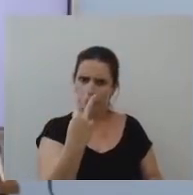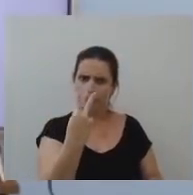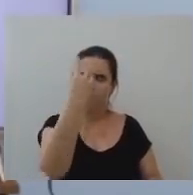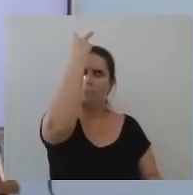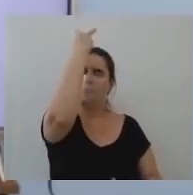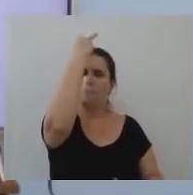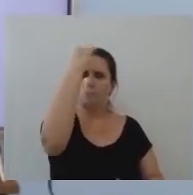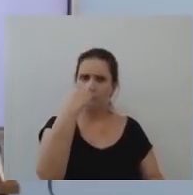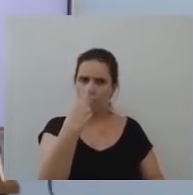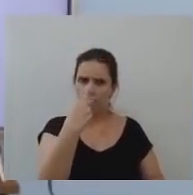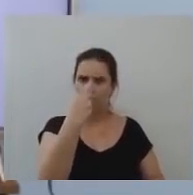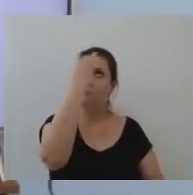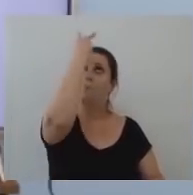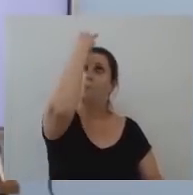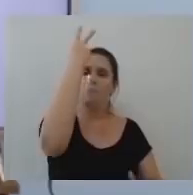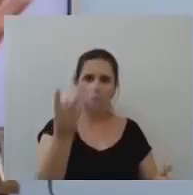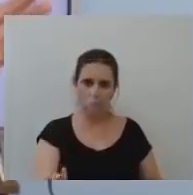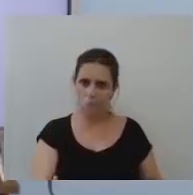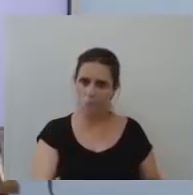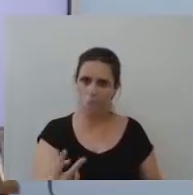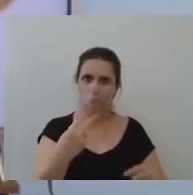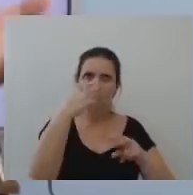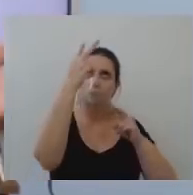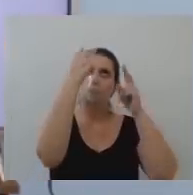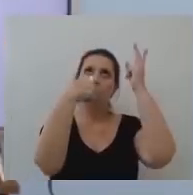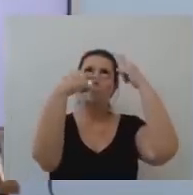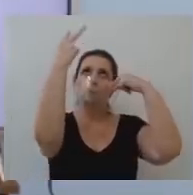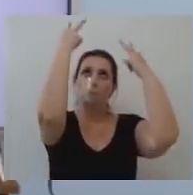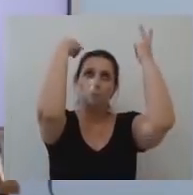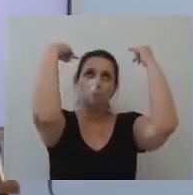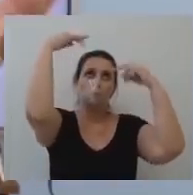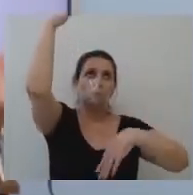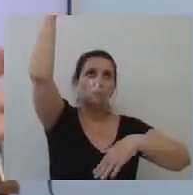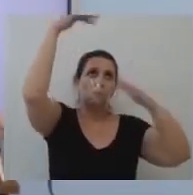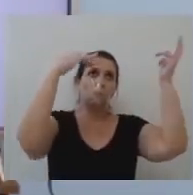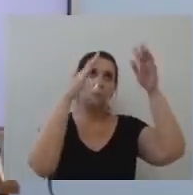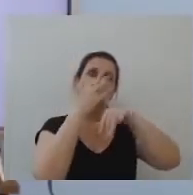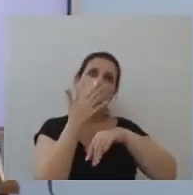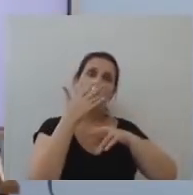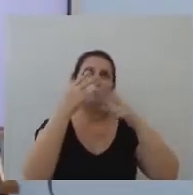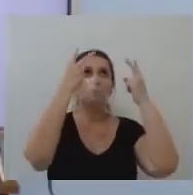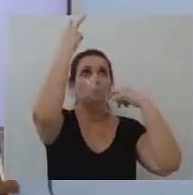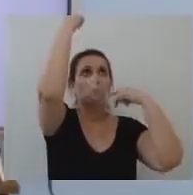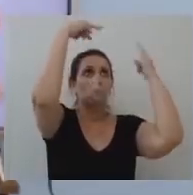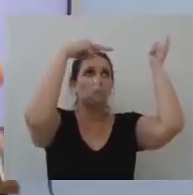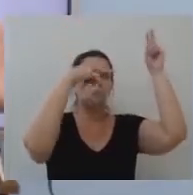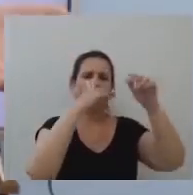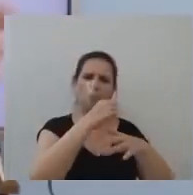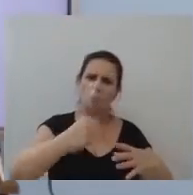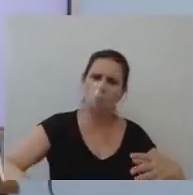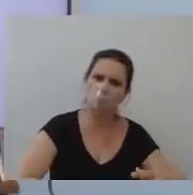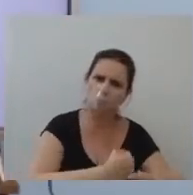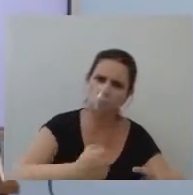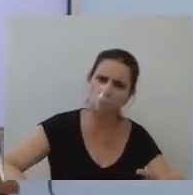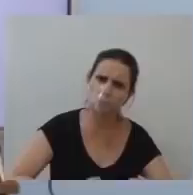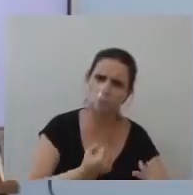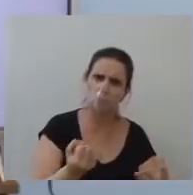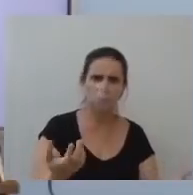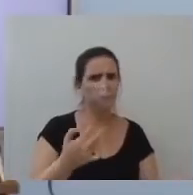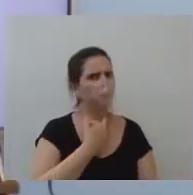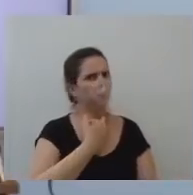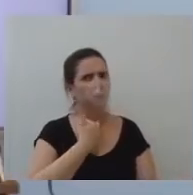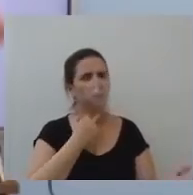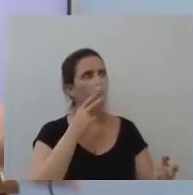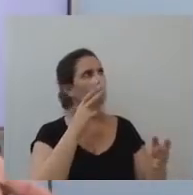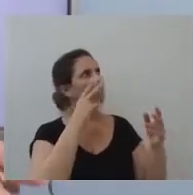determinado momento faz o quê? Opa, se distrai e começa a analisar a flor, o tamanho da tua flor, vai olhar a tua cozinha como é, os teus eletrodomésticos que